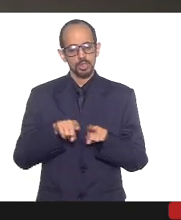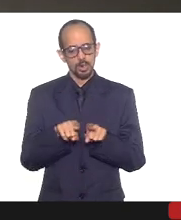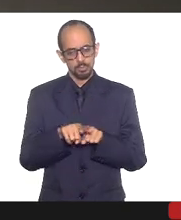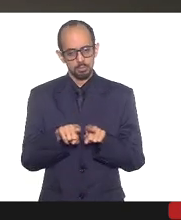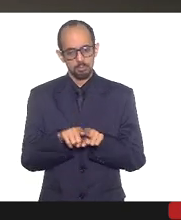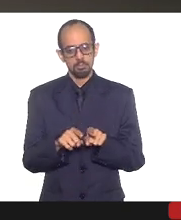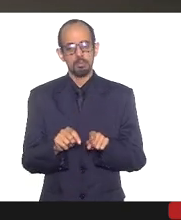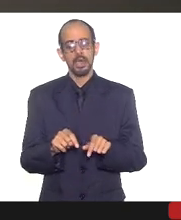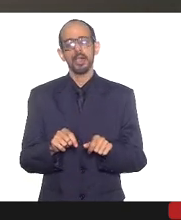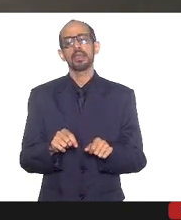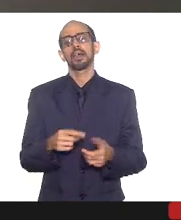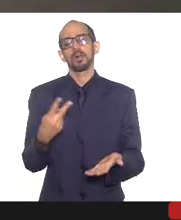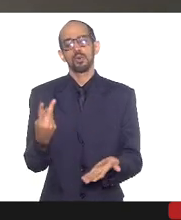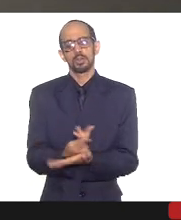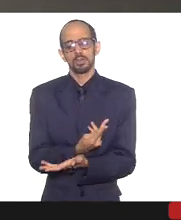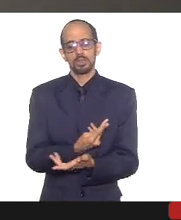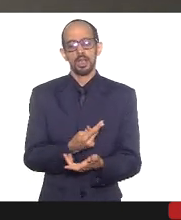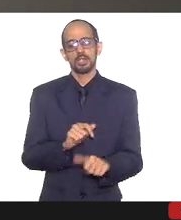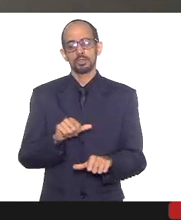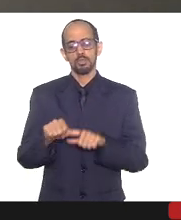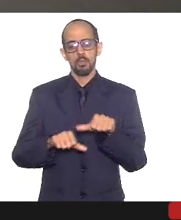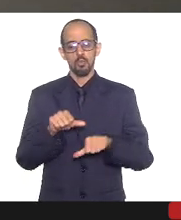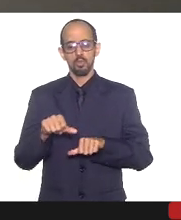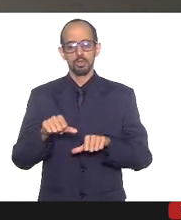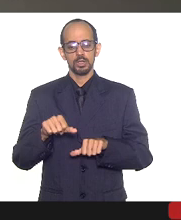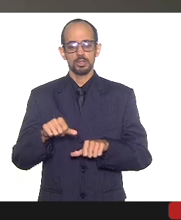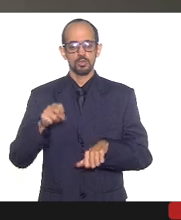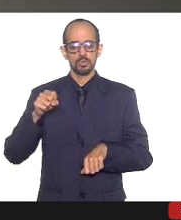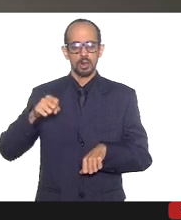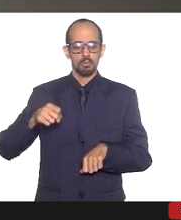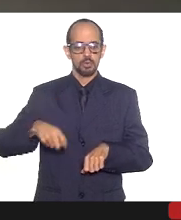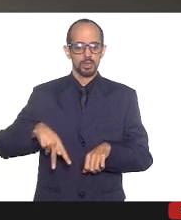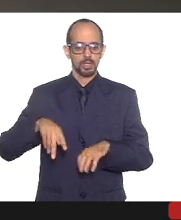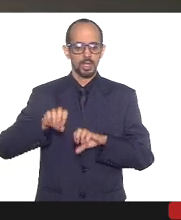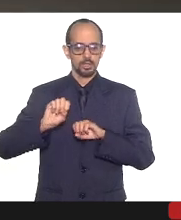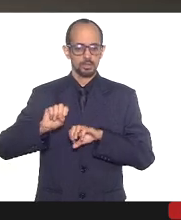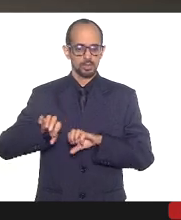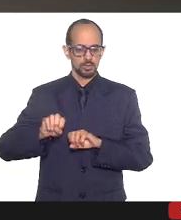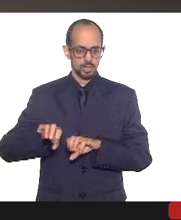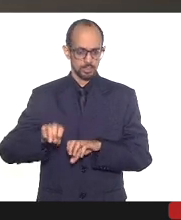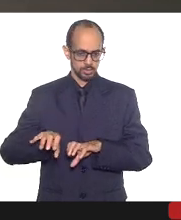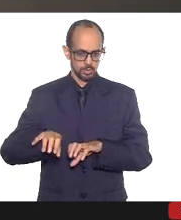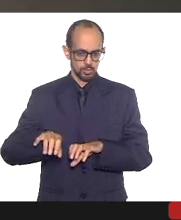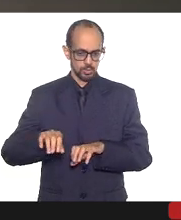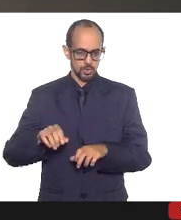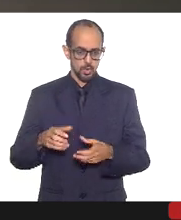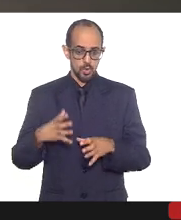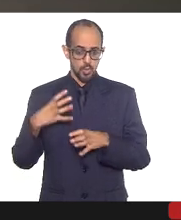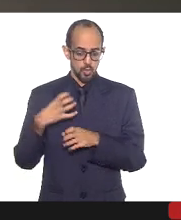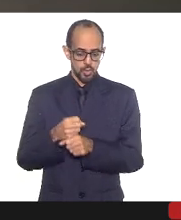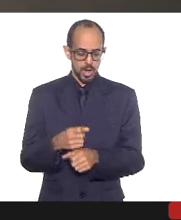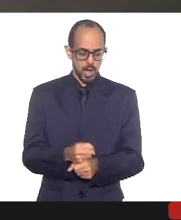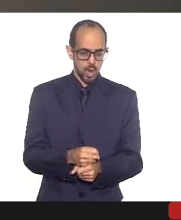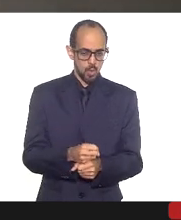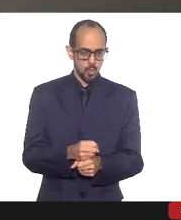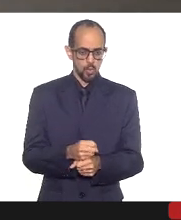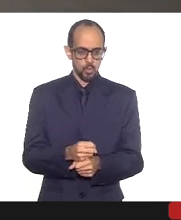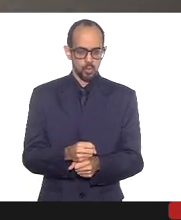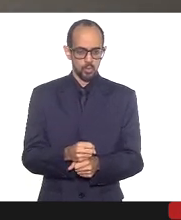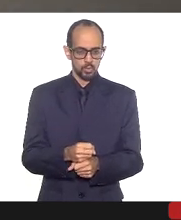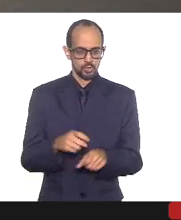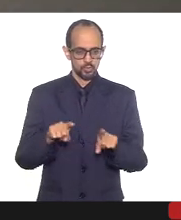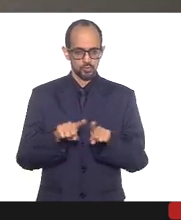os inativos da educação, os pensionistas inativos da educação. Nós estamos vivendo um momento em que o cálculo de índice de pessoal, onde o